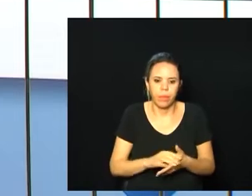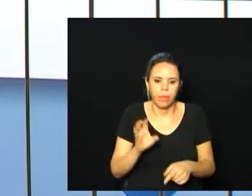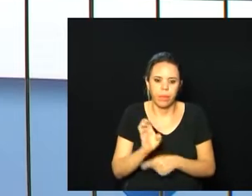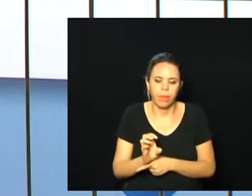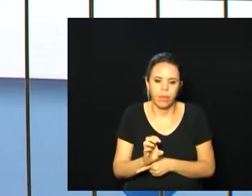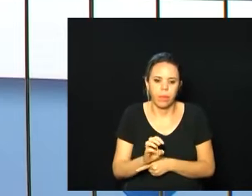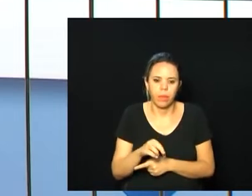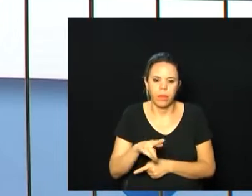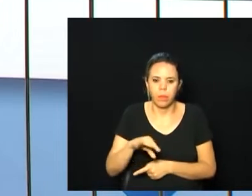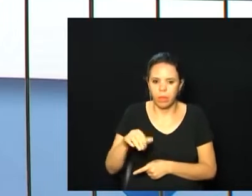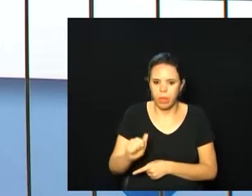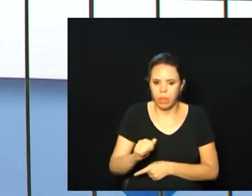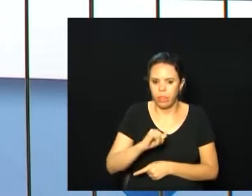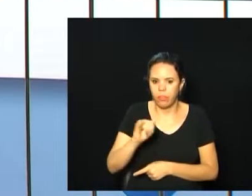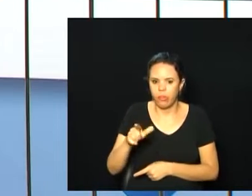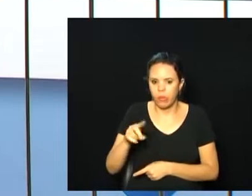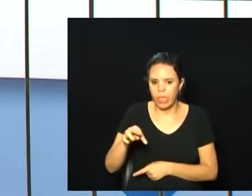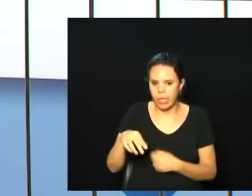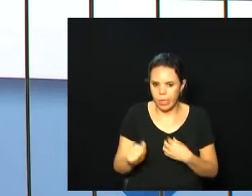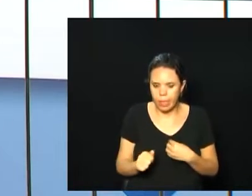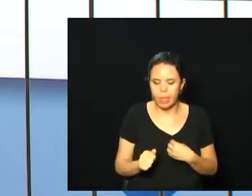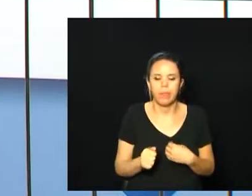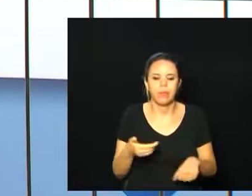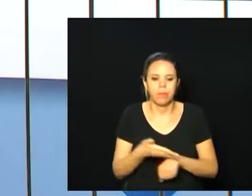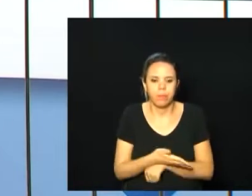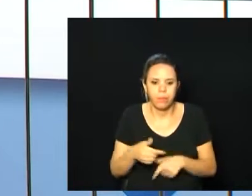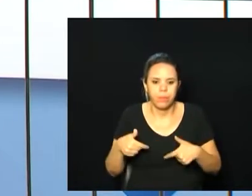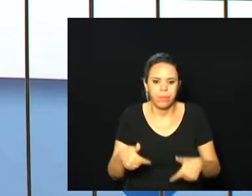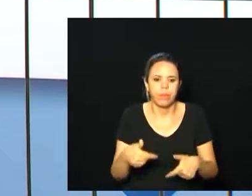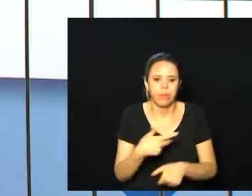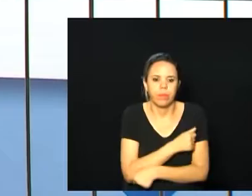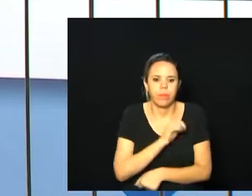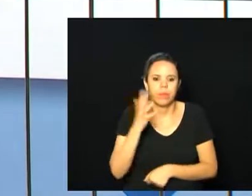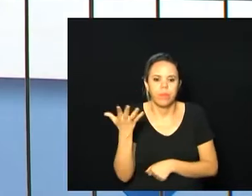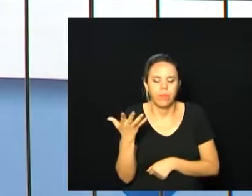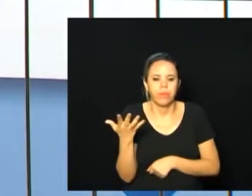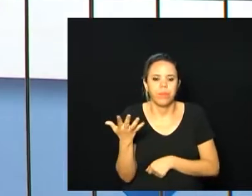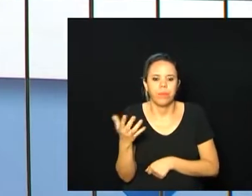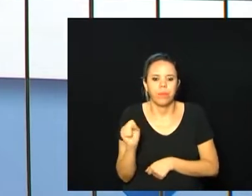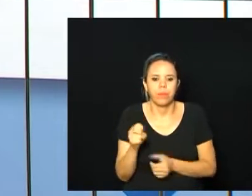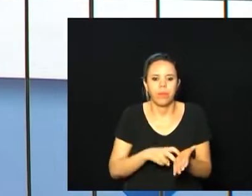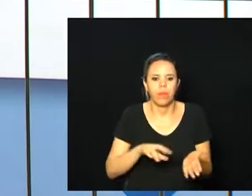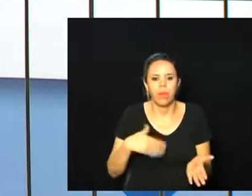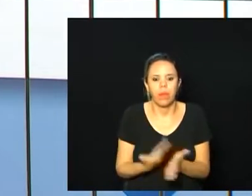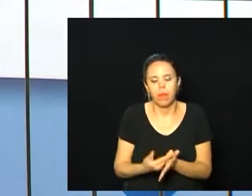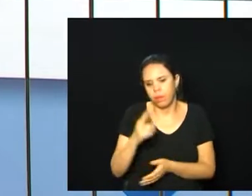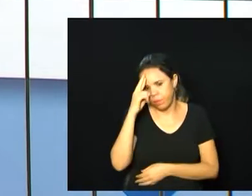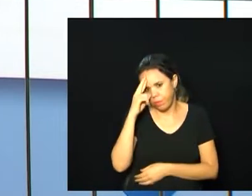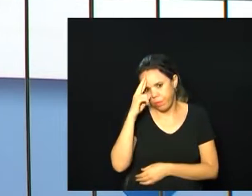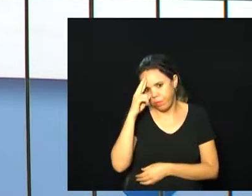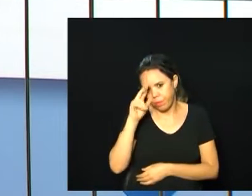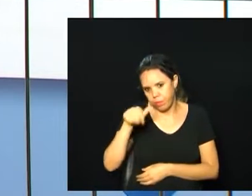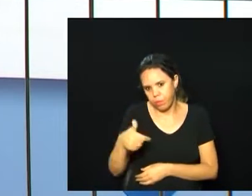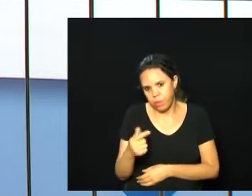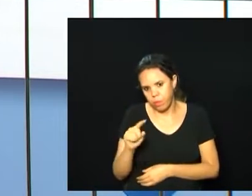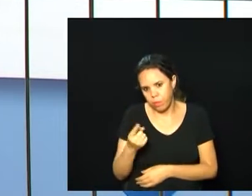Maria Julieta de Godoy, que faz parte dessa ação. A vacinação vai acontecer entre 8 da manhã ao meio-dia e